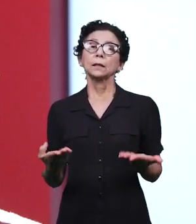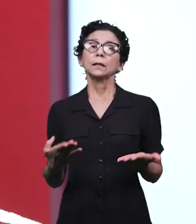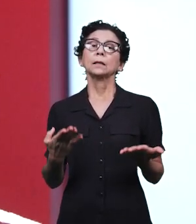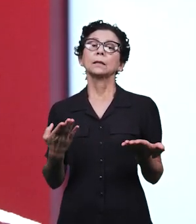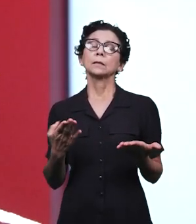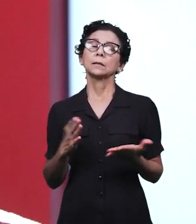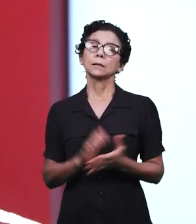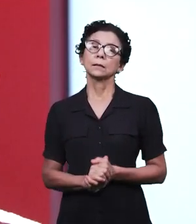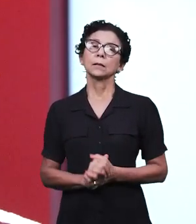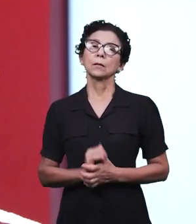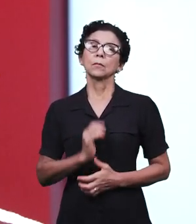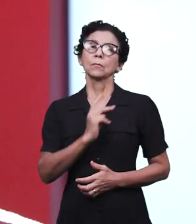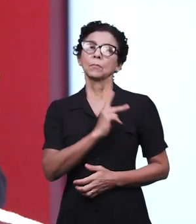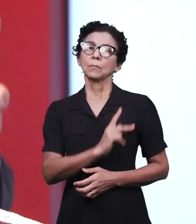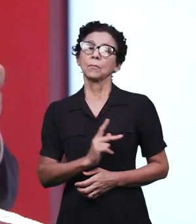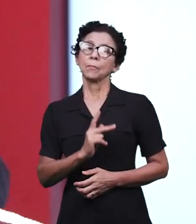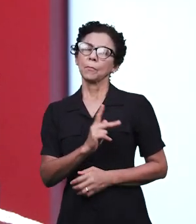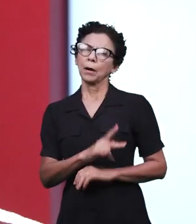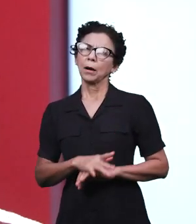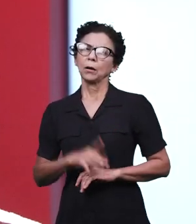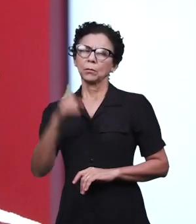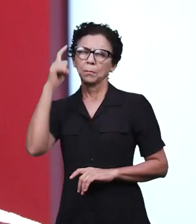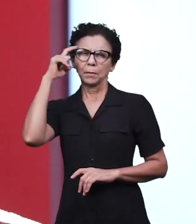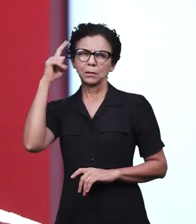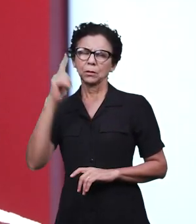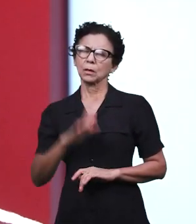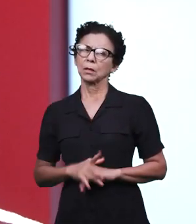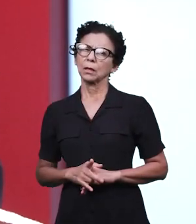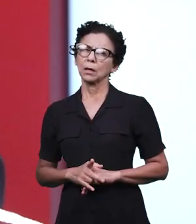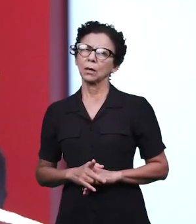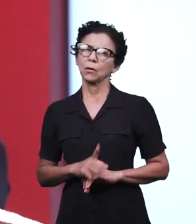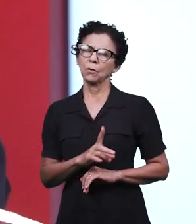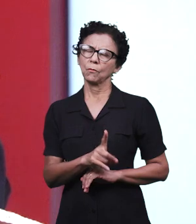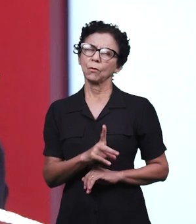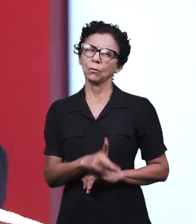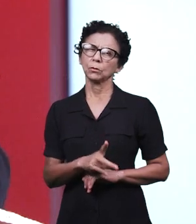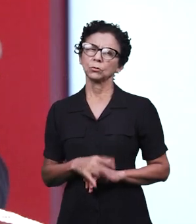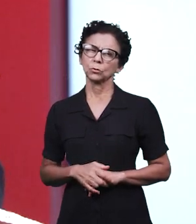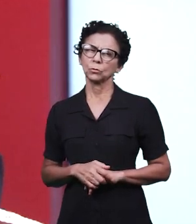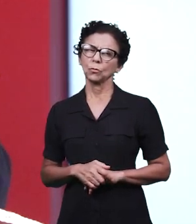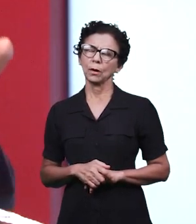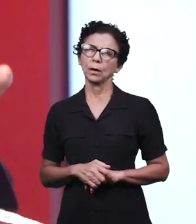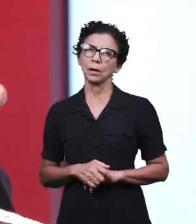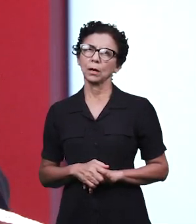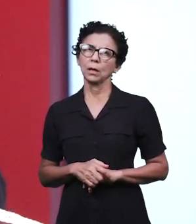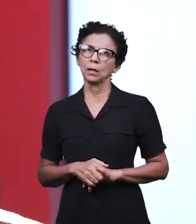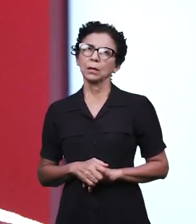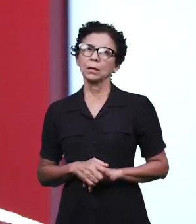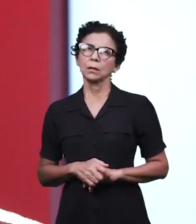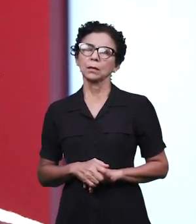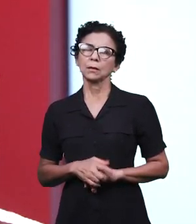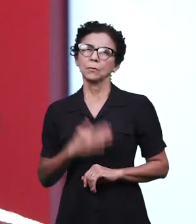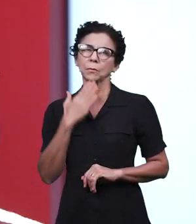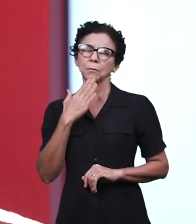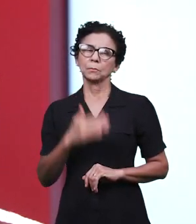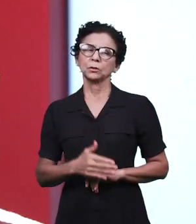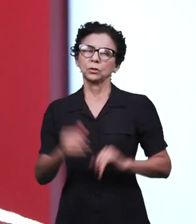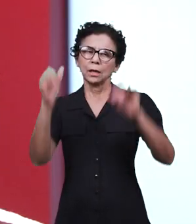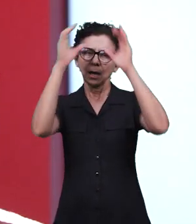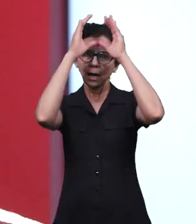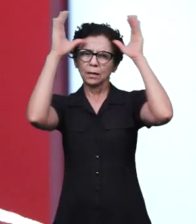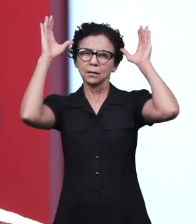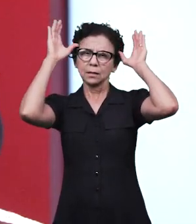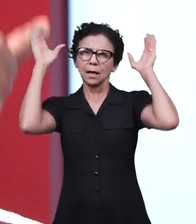né? Como que o cidadão romano tinha prerrogativas, né? Que é uma coisa assim, também já comentado, uma coisa